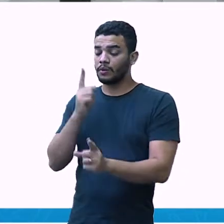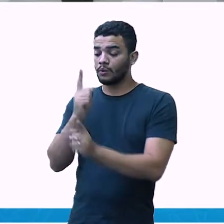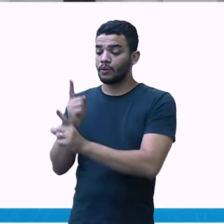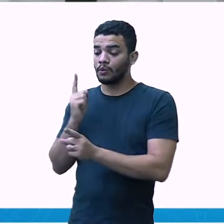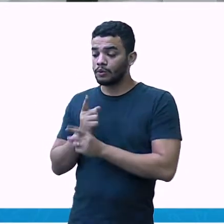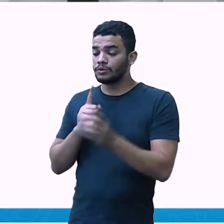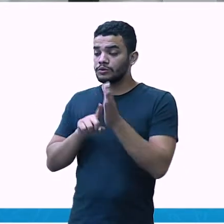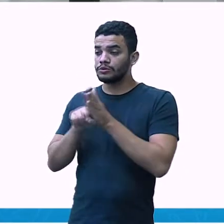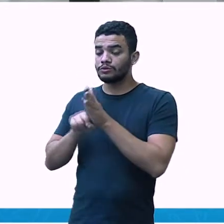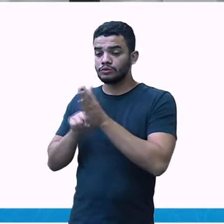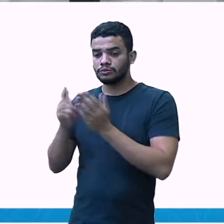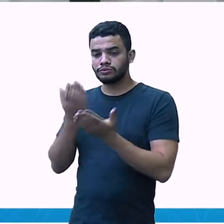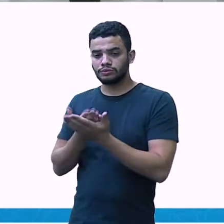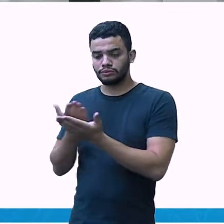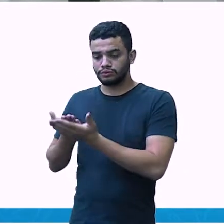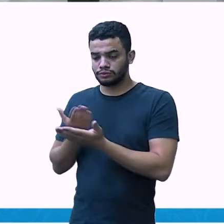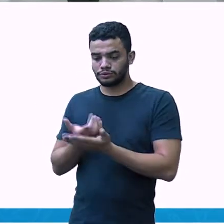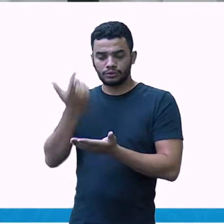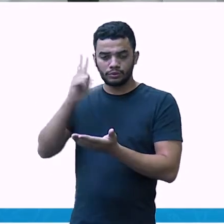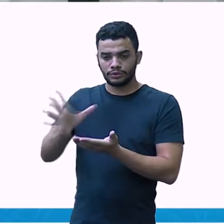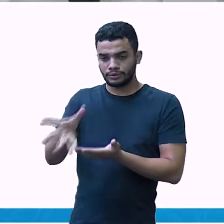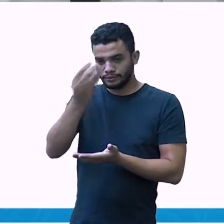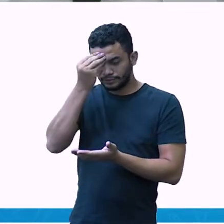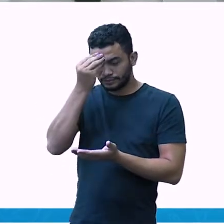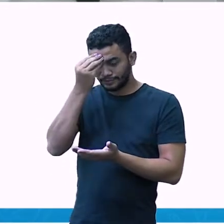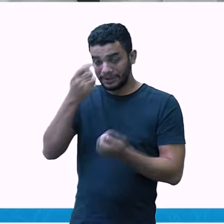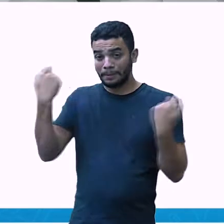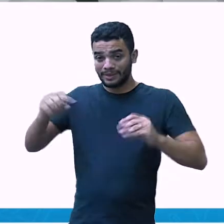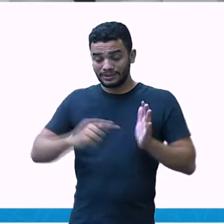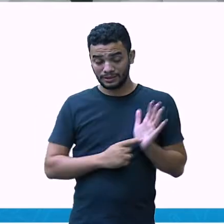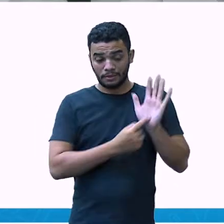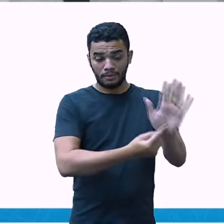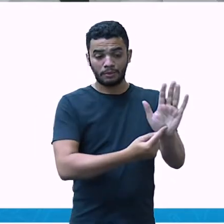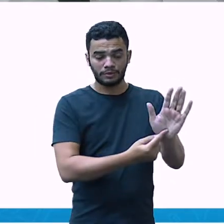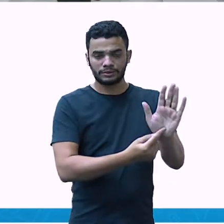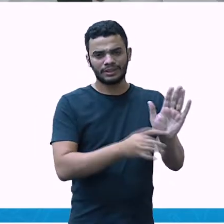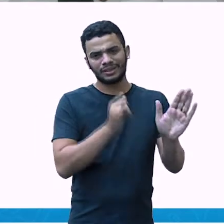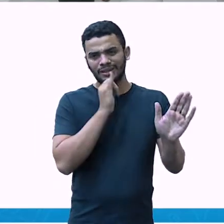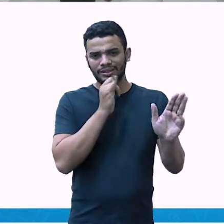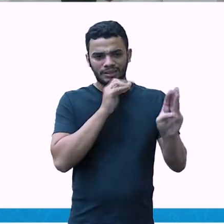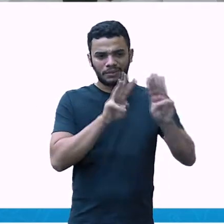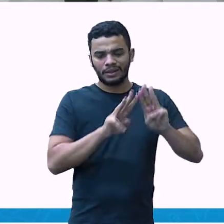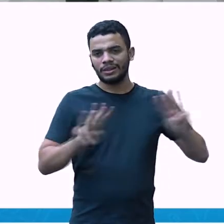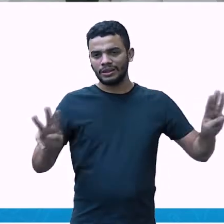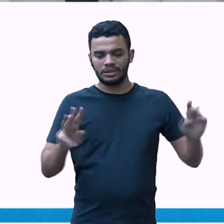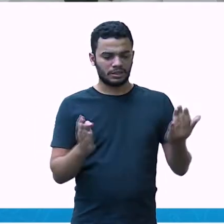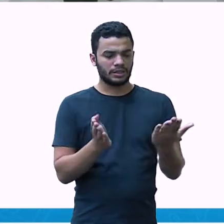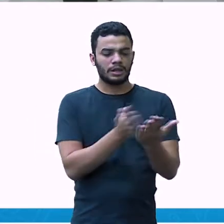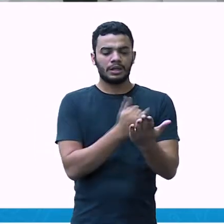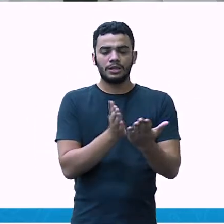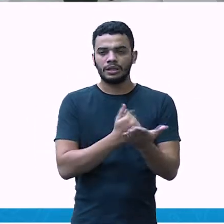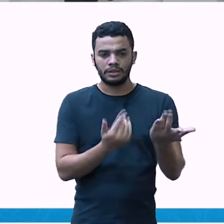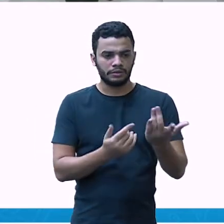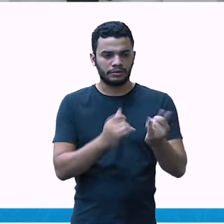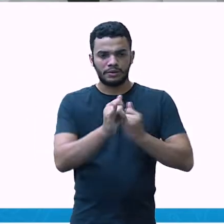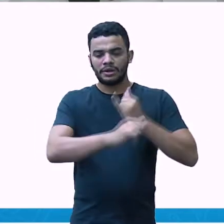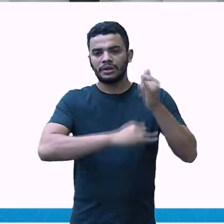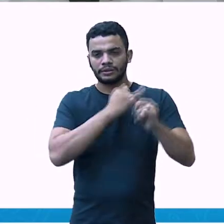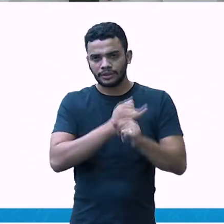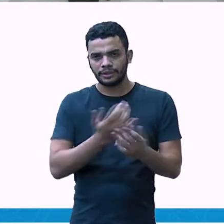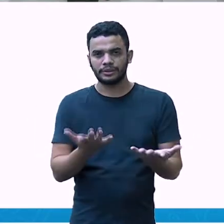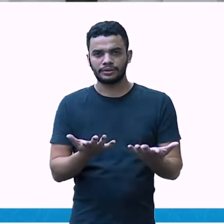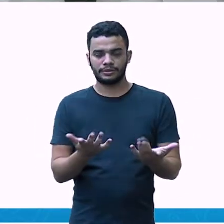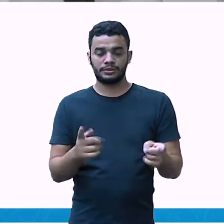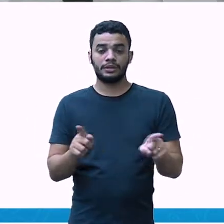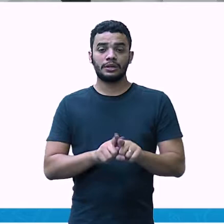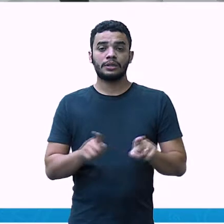você ressaltar de onde que você tirou essa pesquisa, legenda, para poder explicar